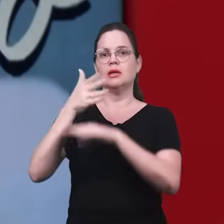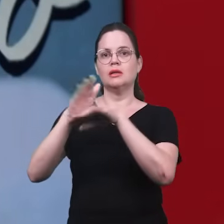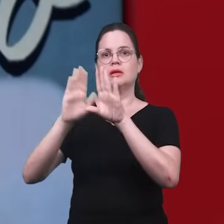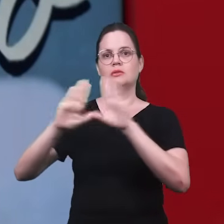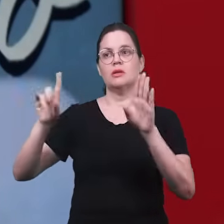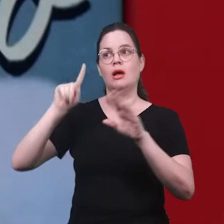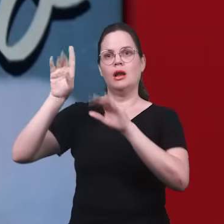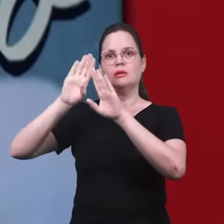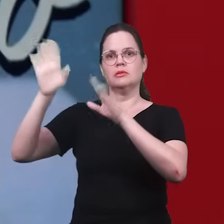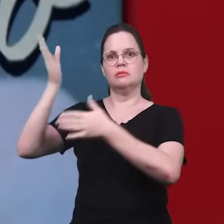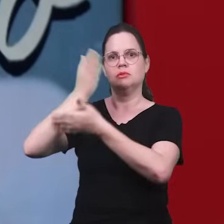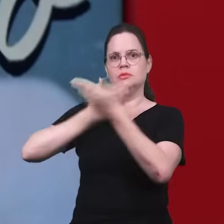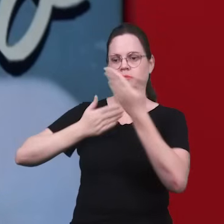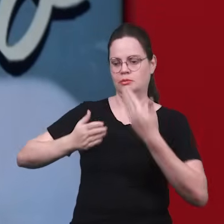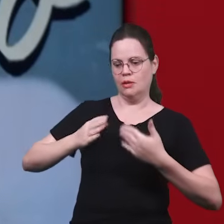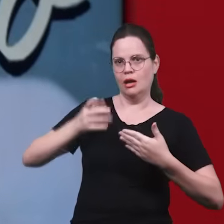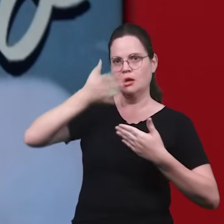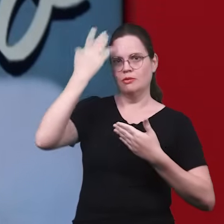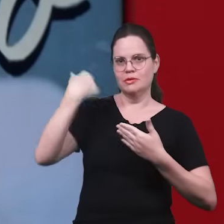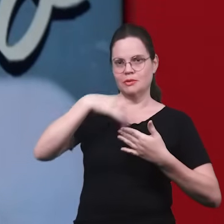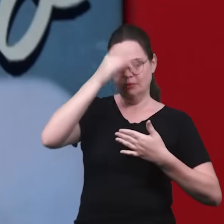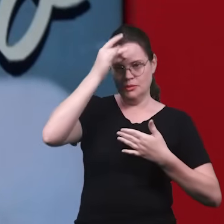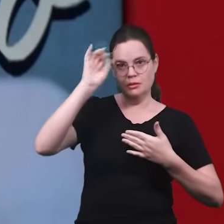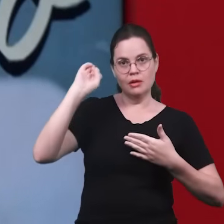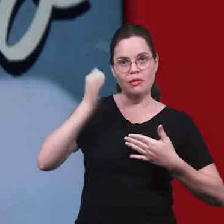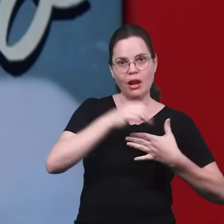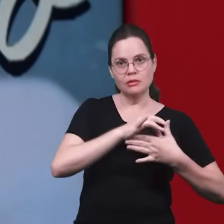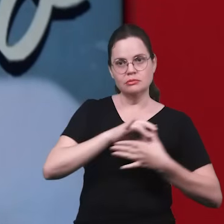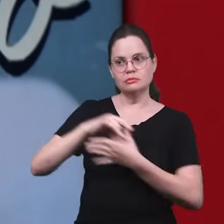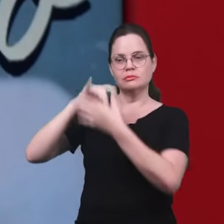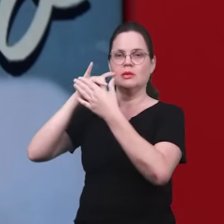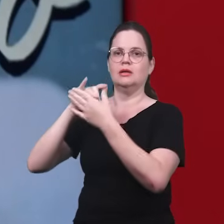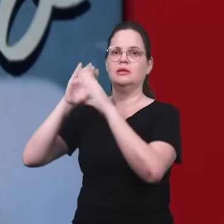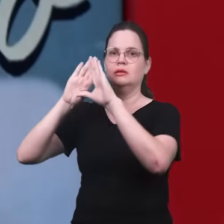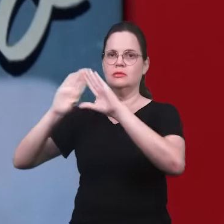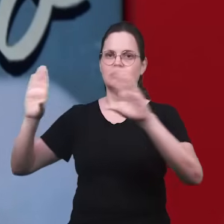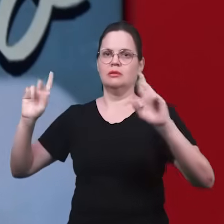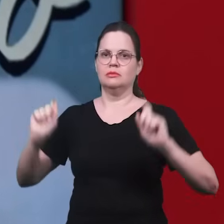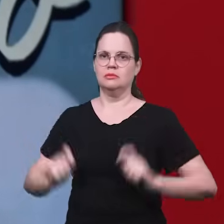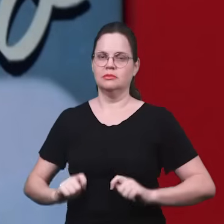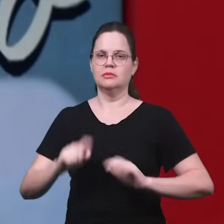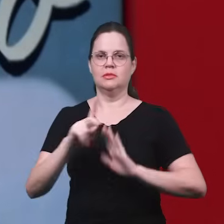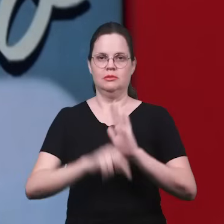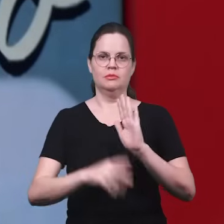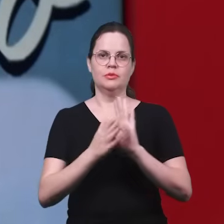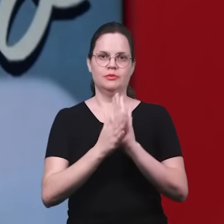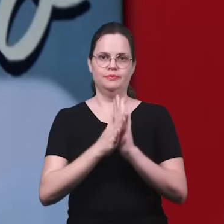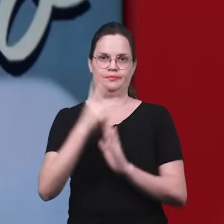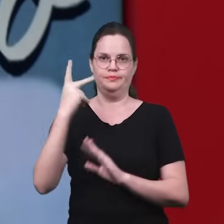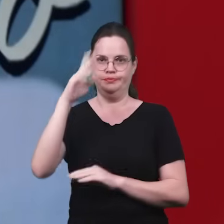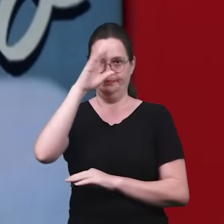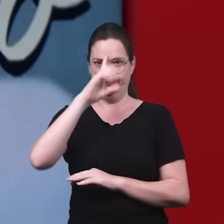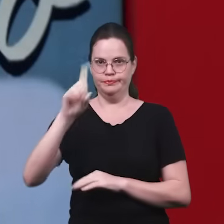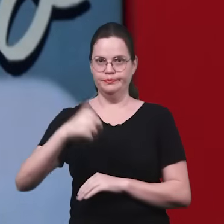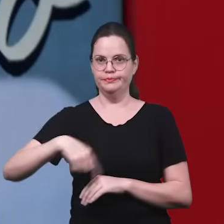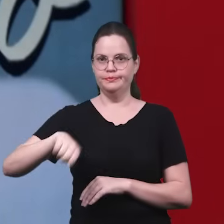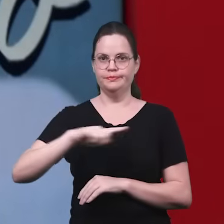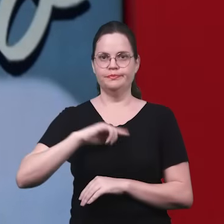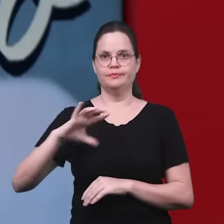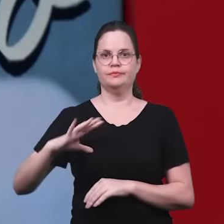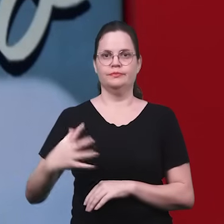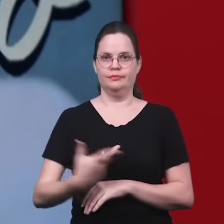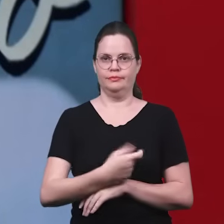eternidade. E isso está dentro de um projeto maravilhoso de Deus para a salvação do homem. Por outro lado, a revelação, quando nós